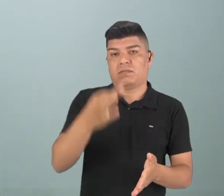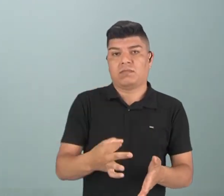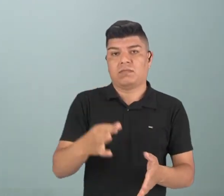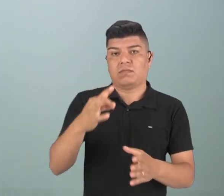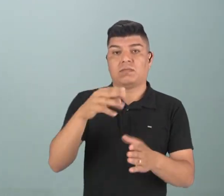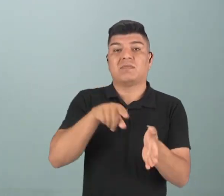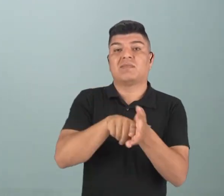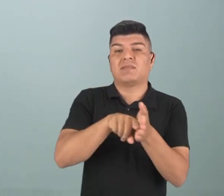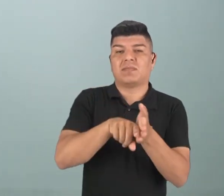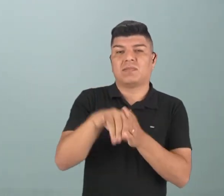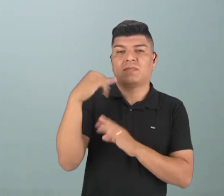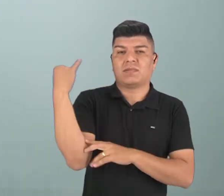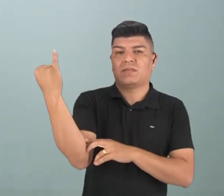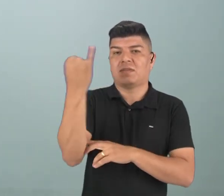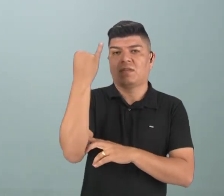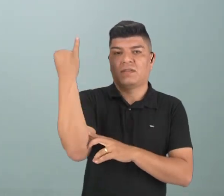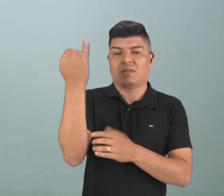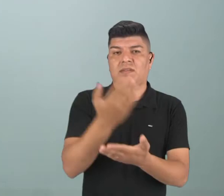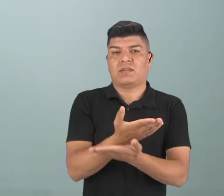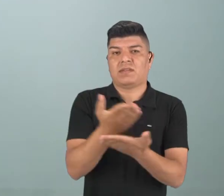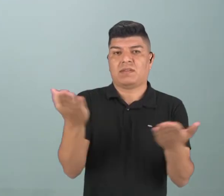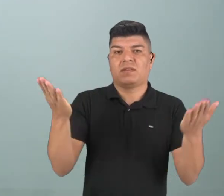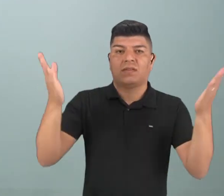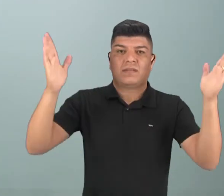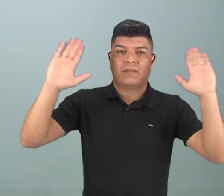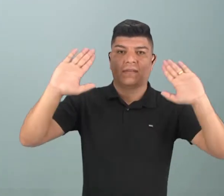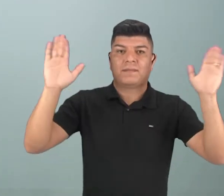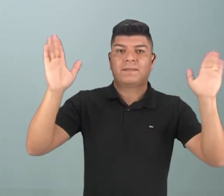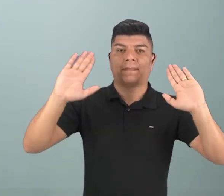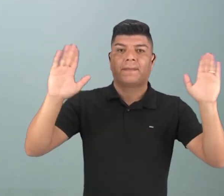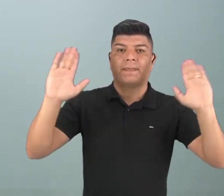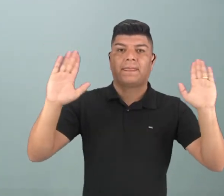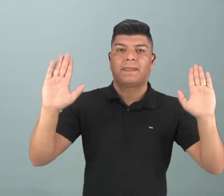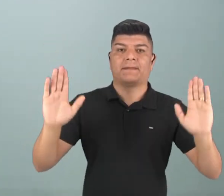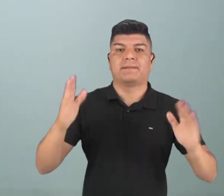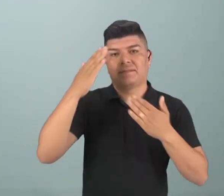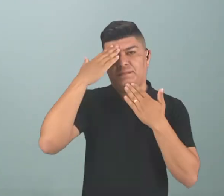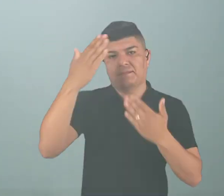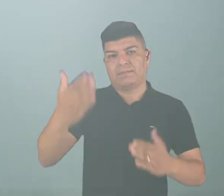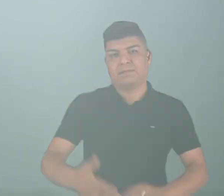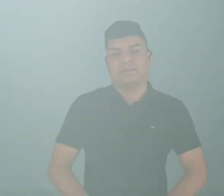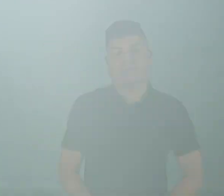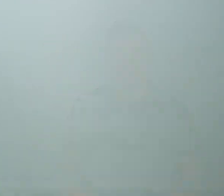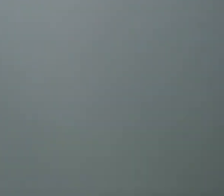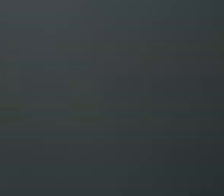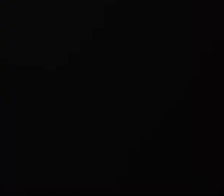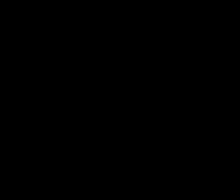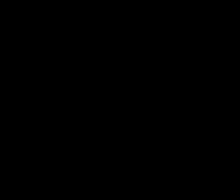revisão vai ser muito importante para você. Até lá, até a próxima aula. Muito obrigada!